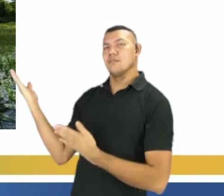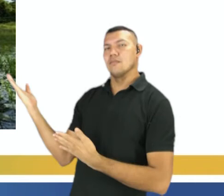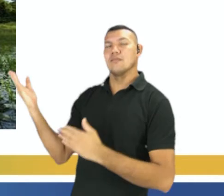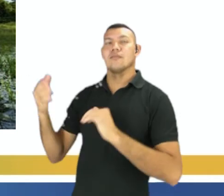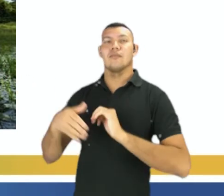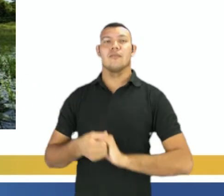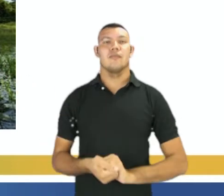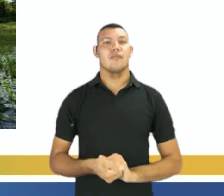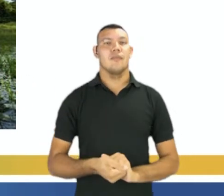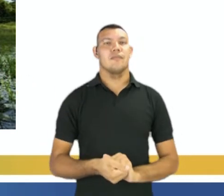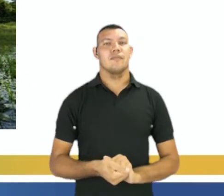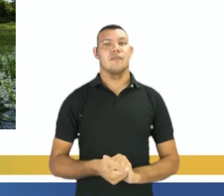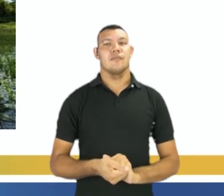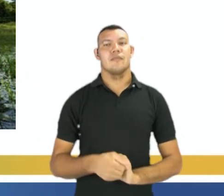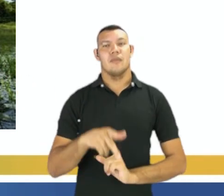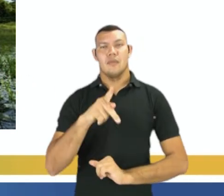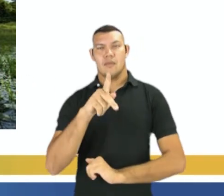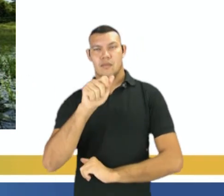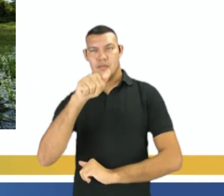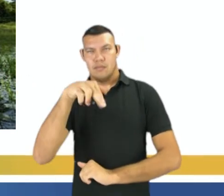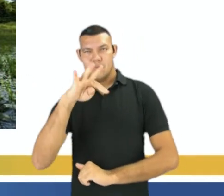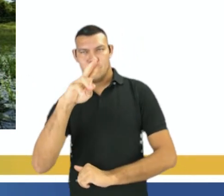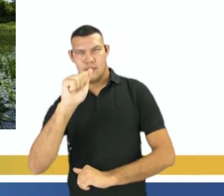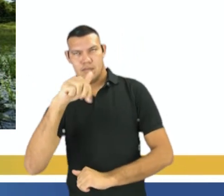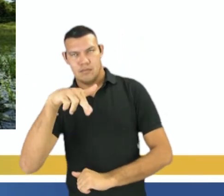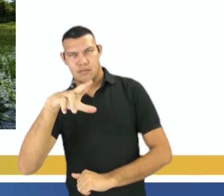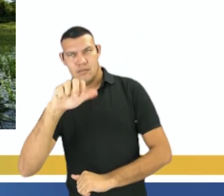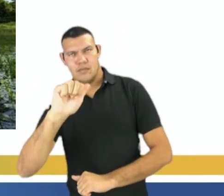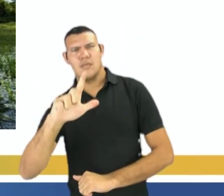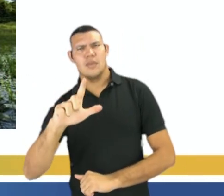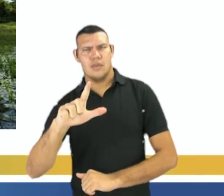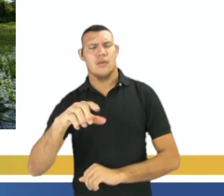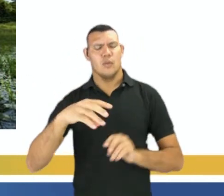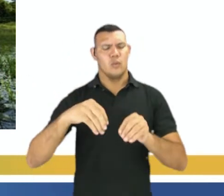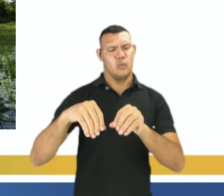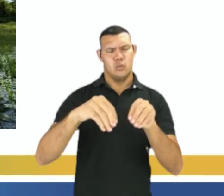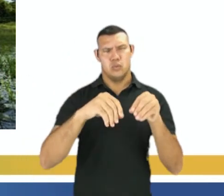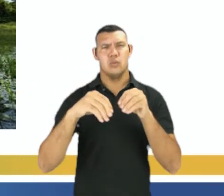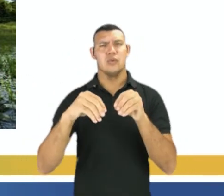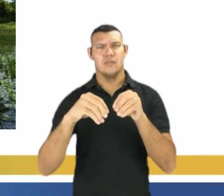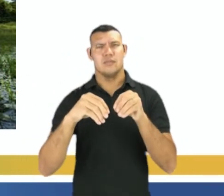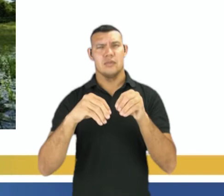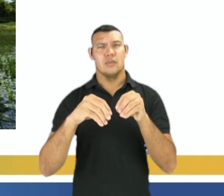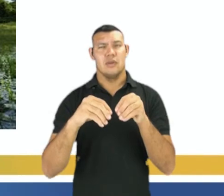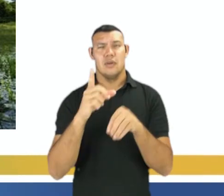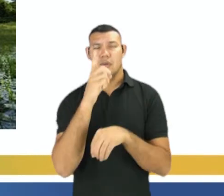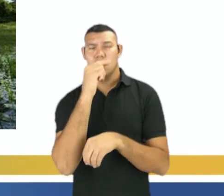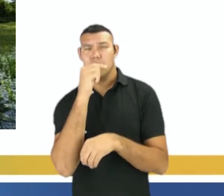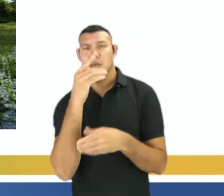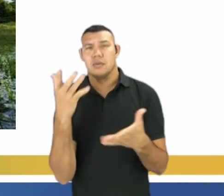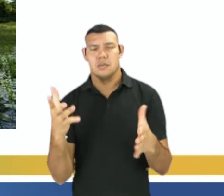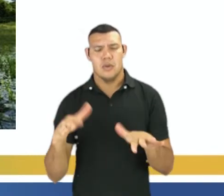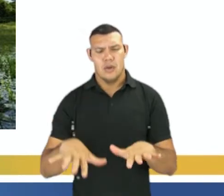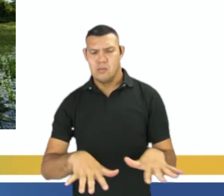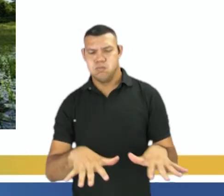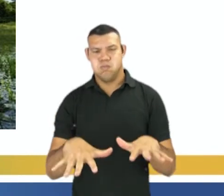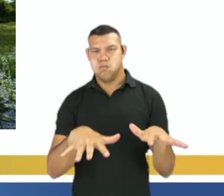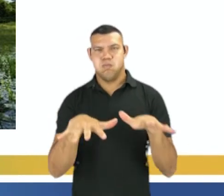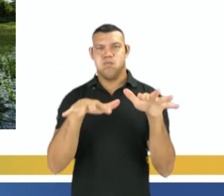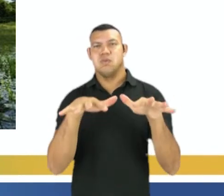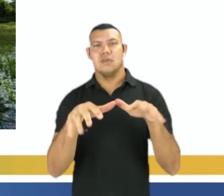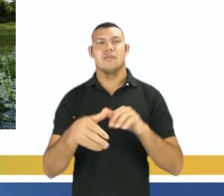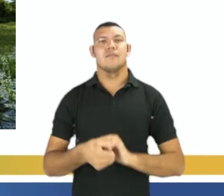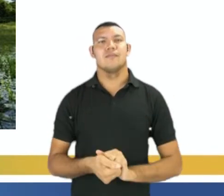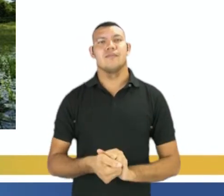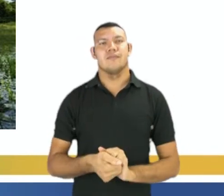imagem que realmente... o Pantanal é um local onde tem muitas terras, né, de várzea, né, e o Pantanal, essa